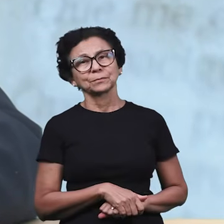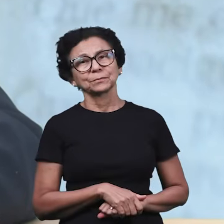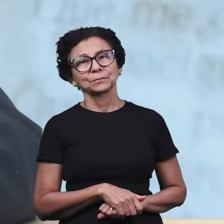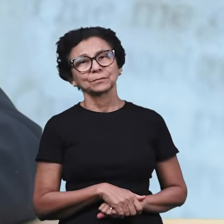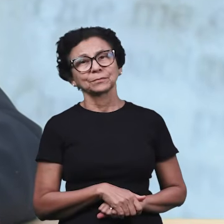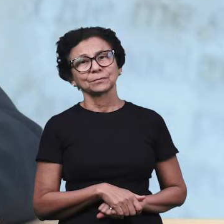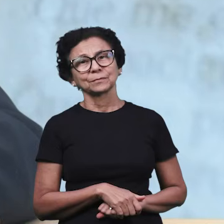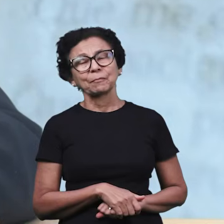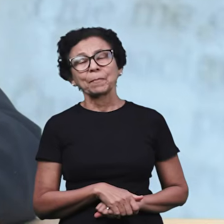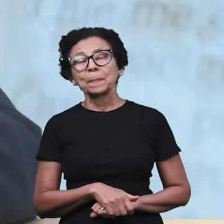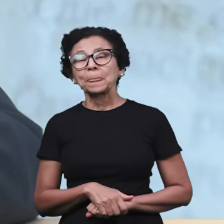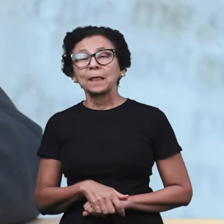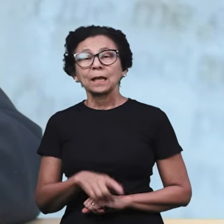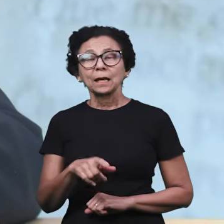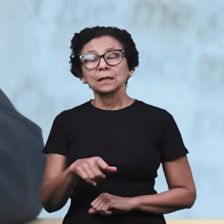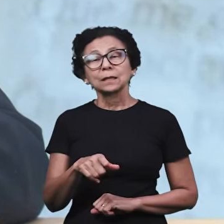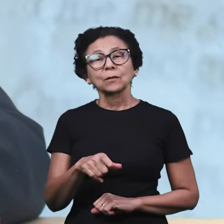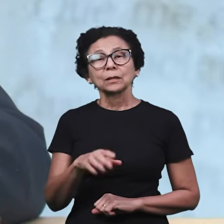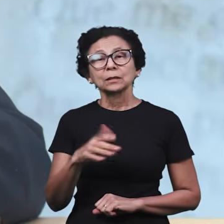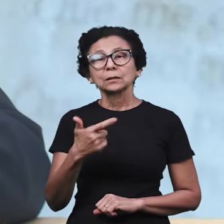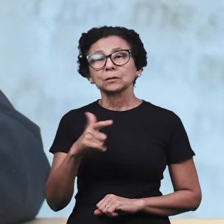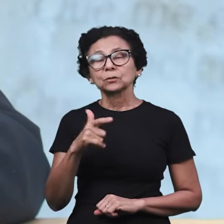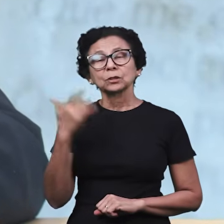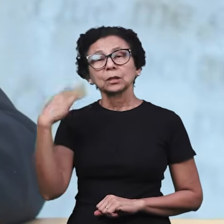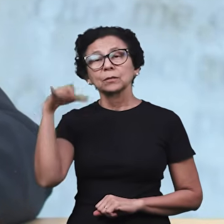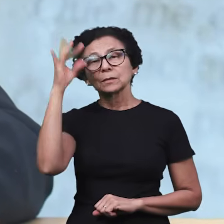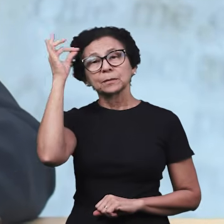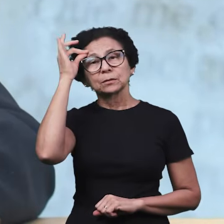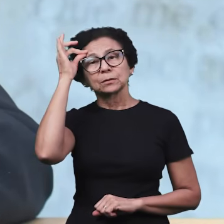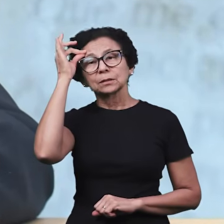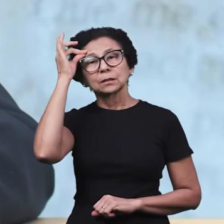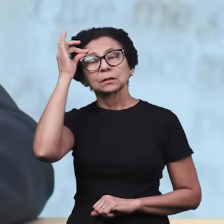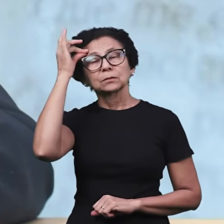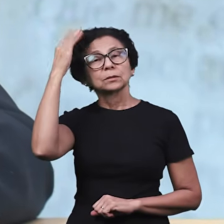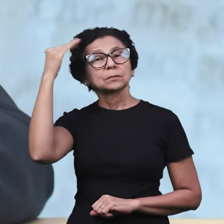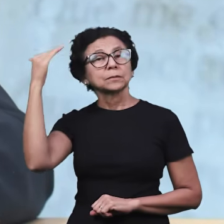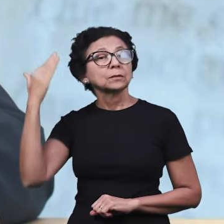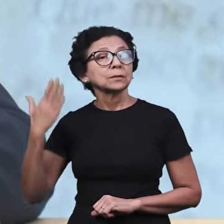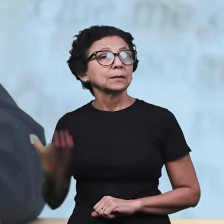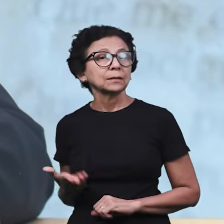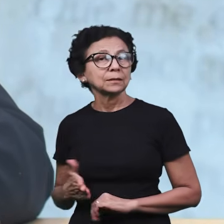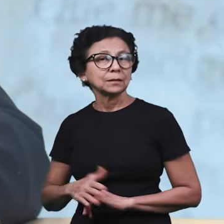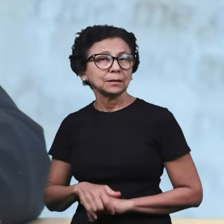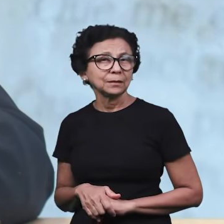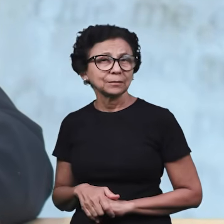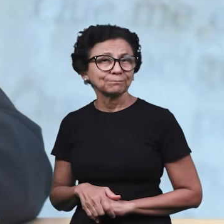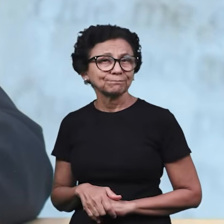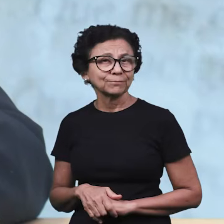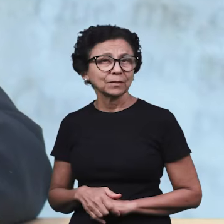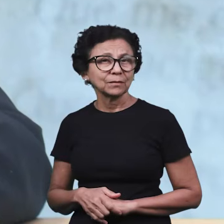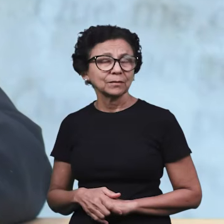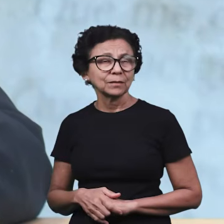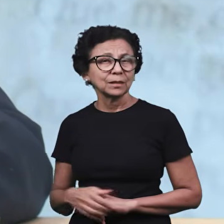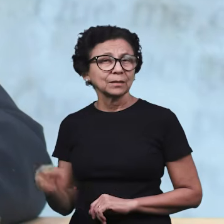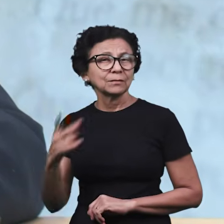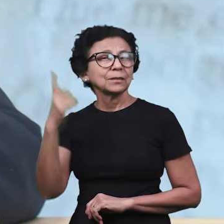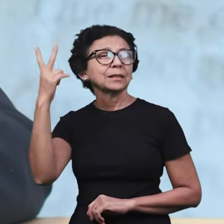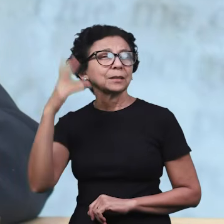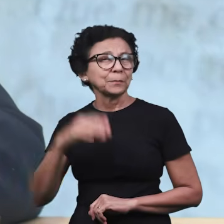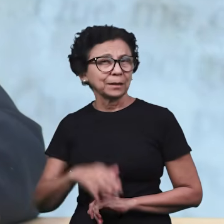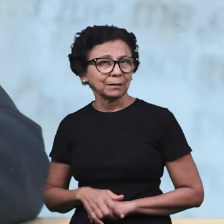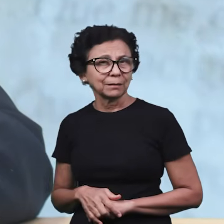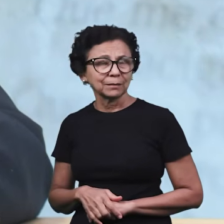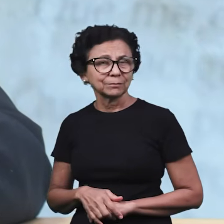Isaías, mas que leva a sua vida de acordo com a sua razão, de acordo com o seu modo de pensar? Será que vale a pena? Não é para pensar 2